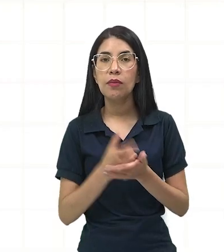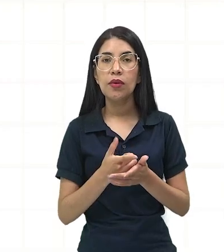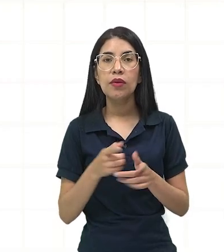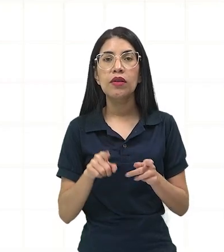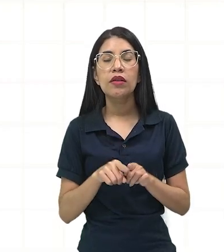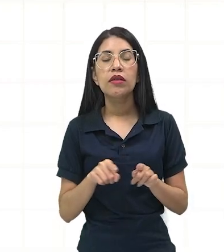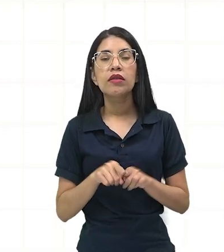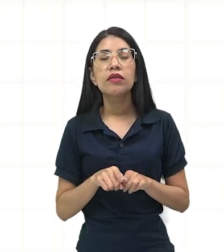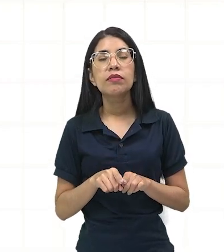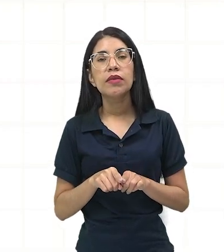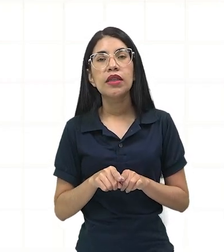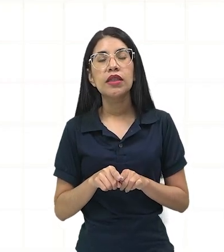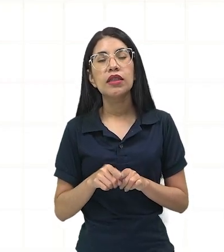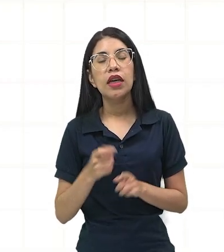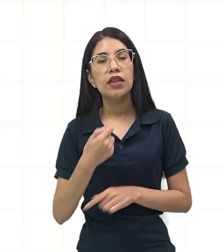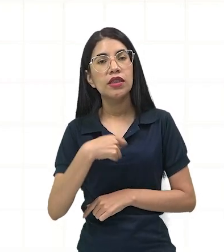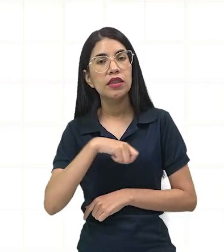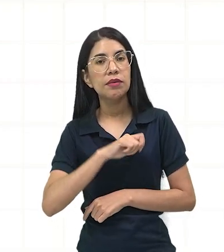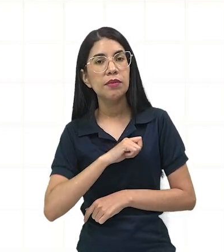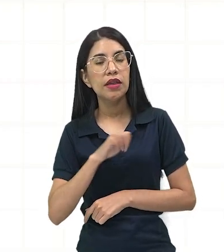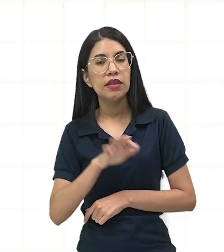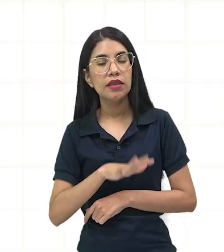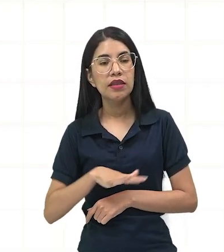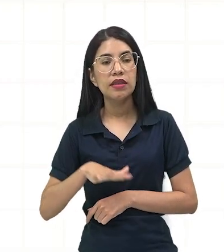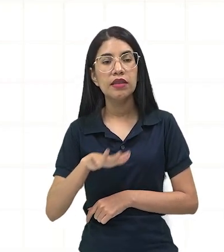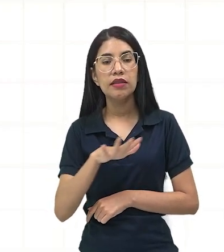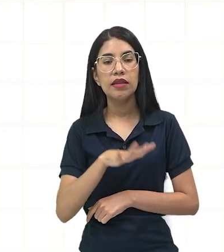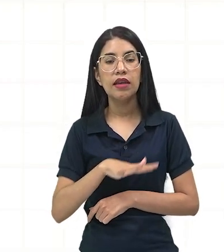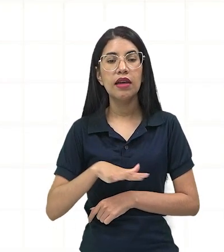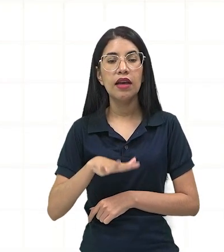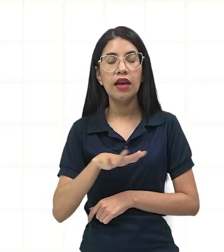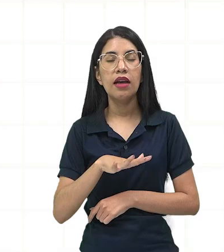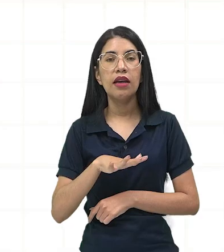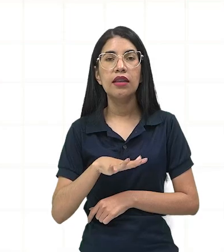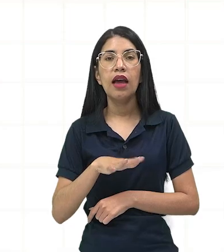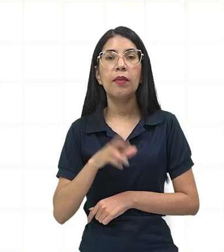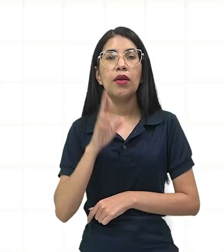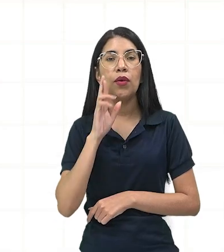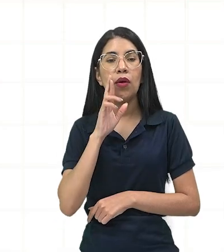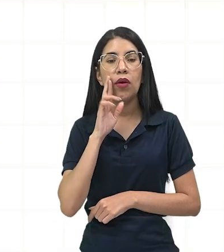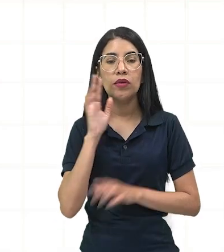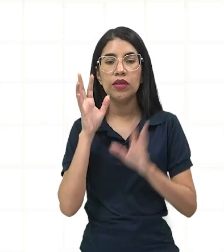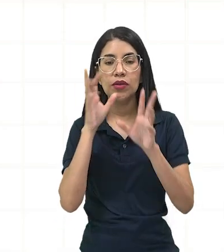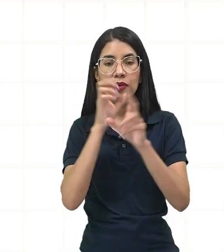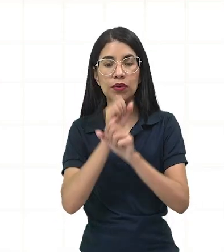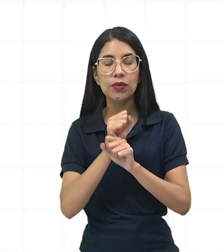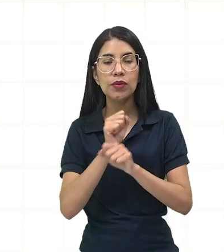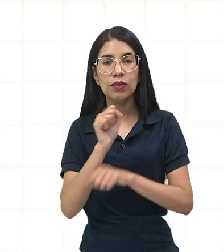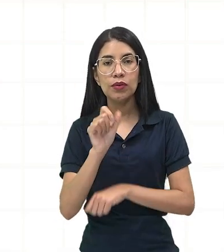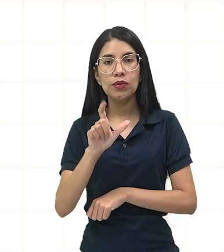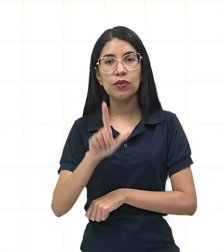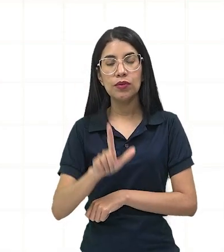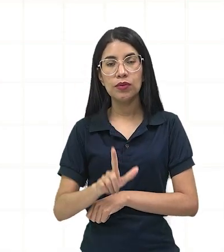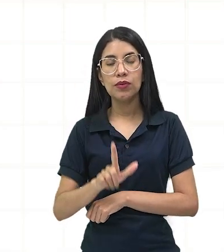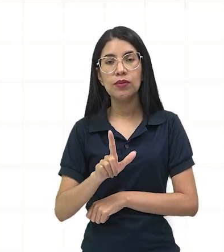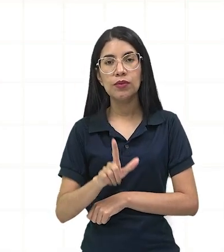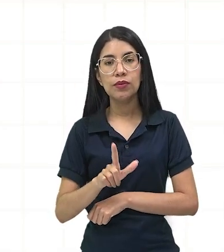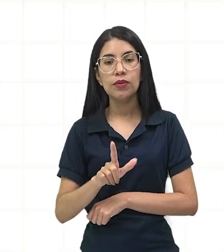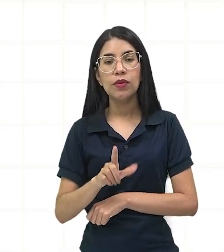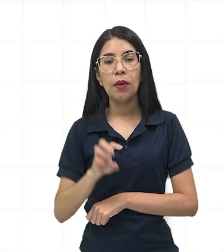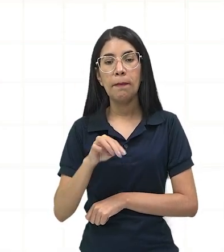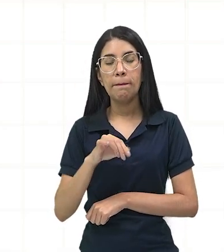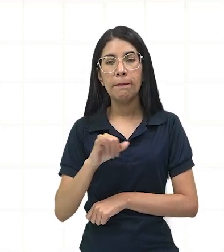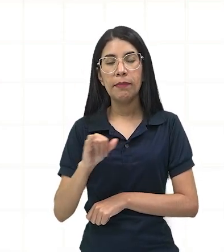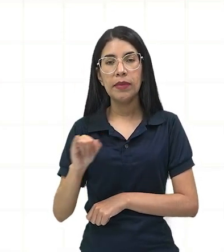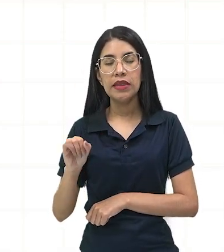da Espanha, onde a gente vai ter esse território aqui do sul, do sul do Mississippi,